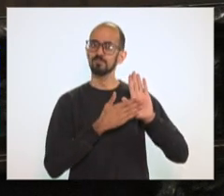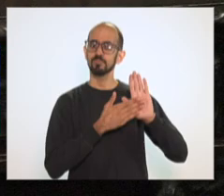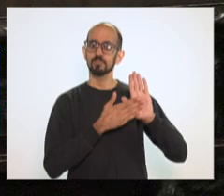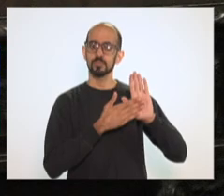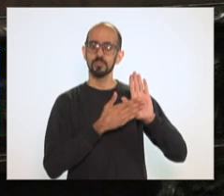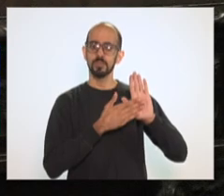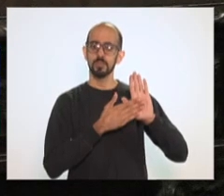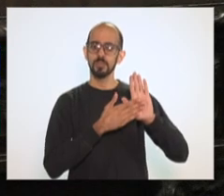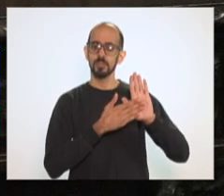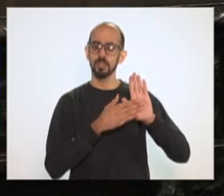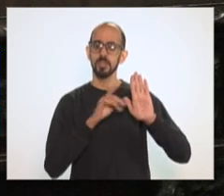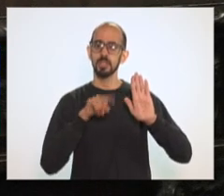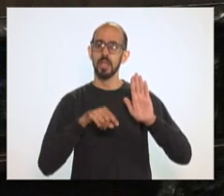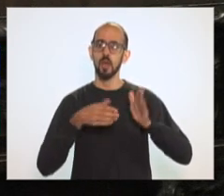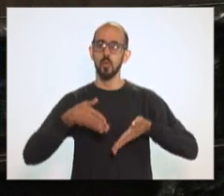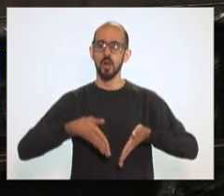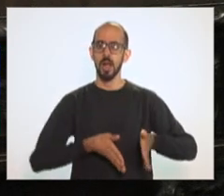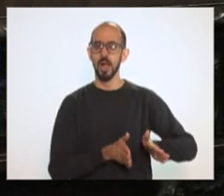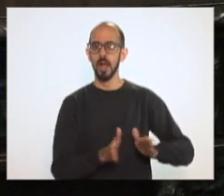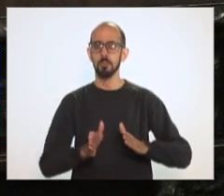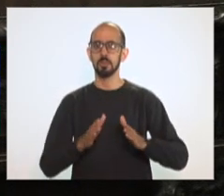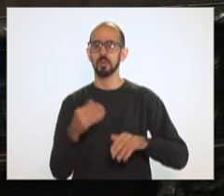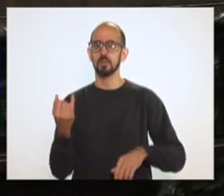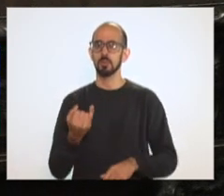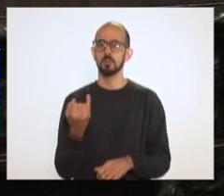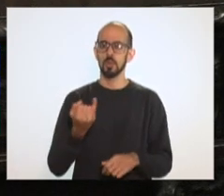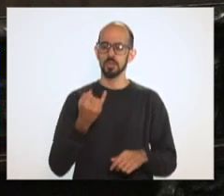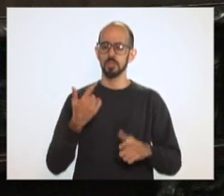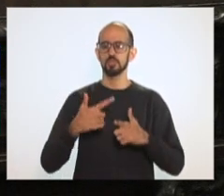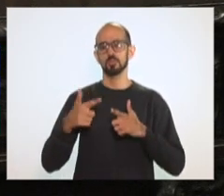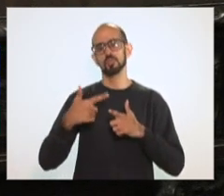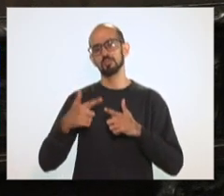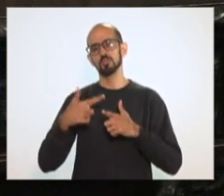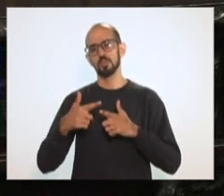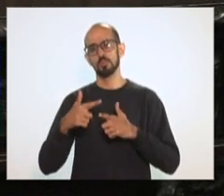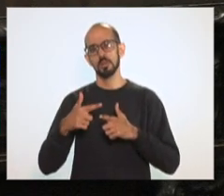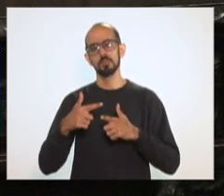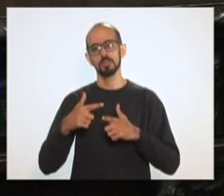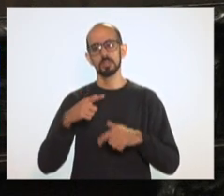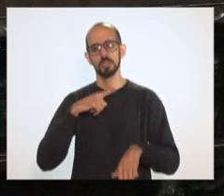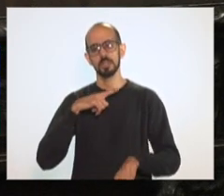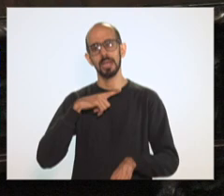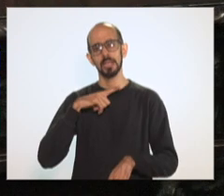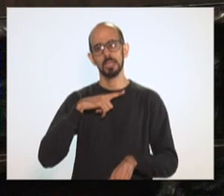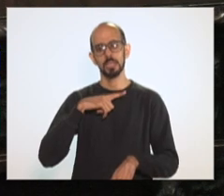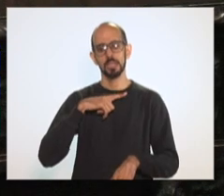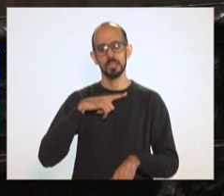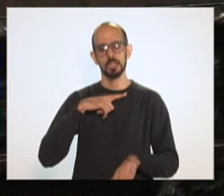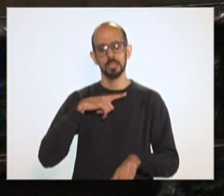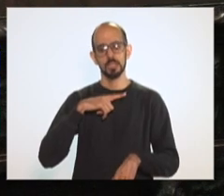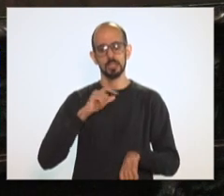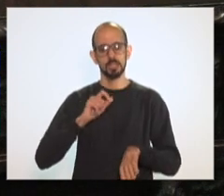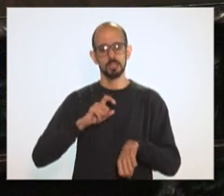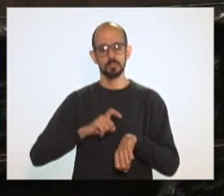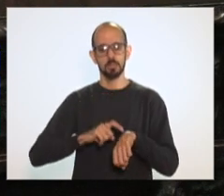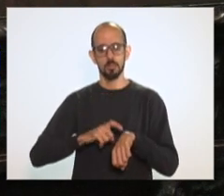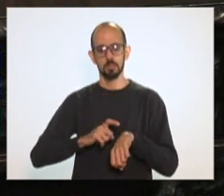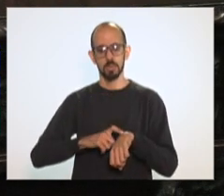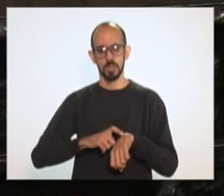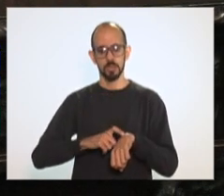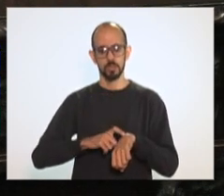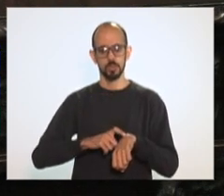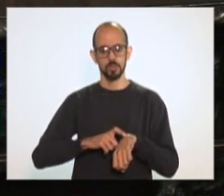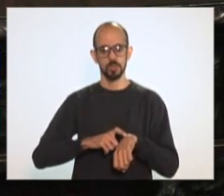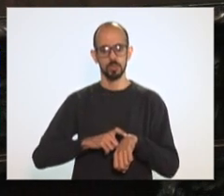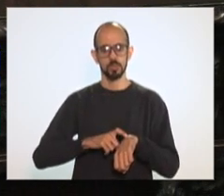muito importante para a solução dos problemas que nós temos durante o período que eu fui secretário eu tive a oportunidade de realizar um grande